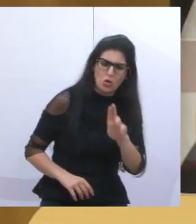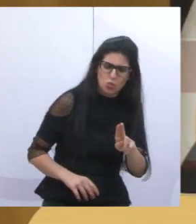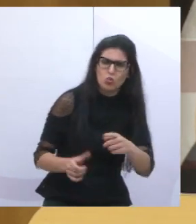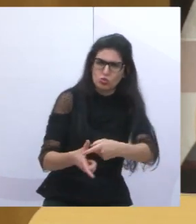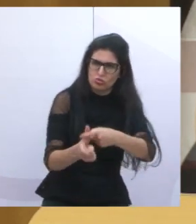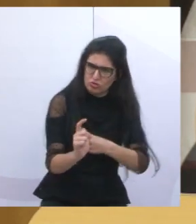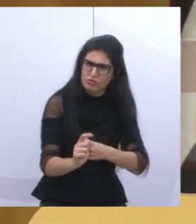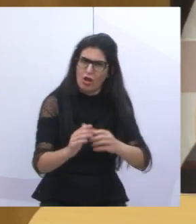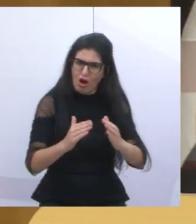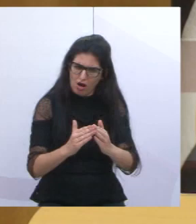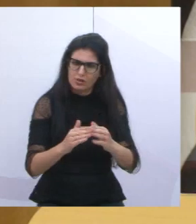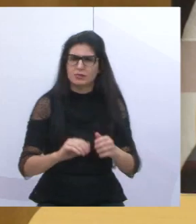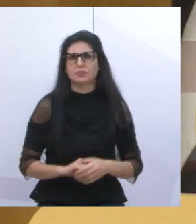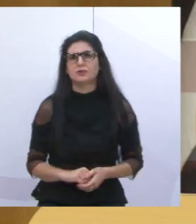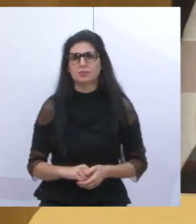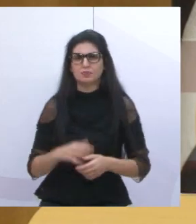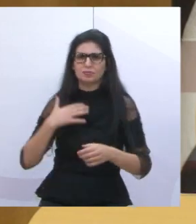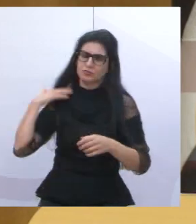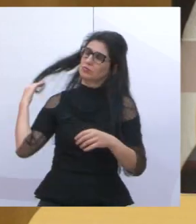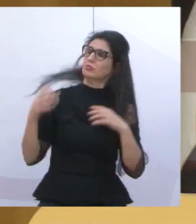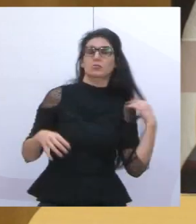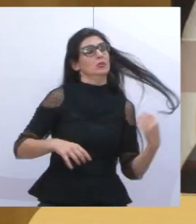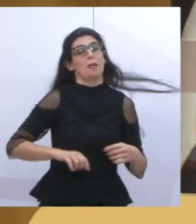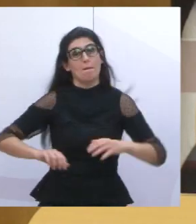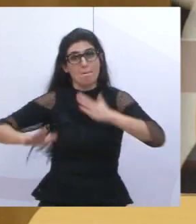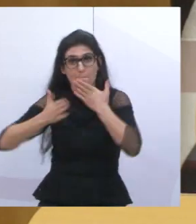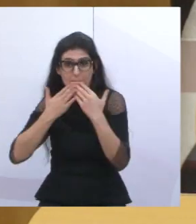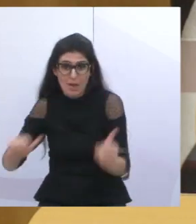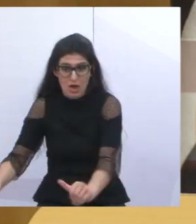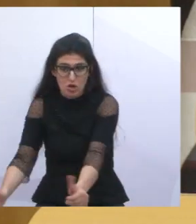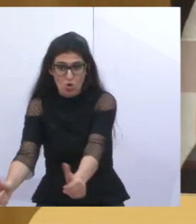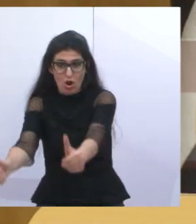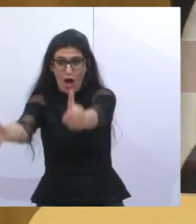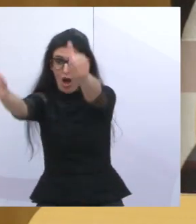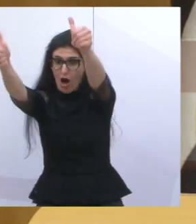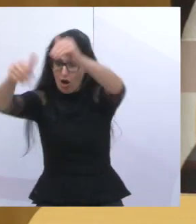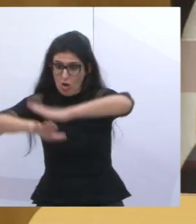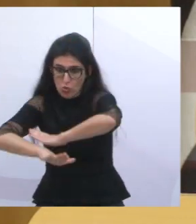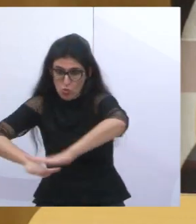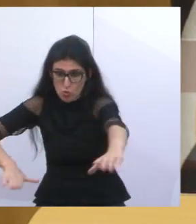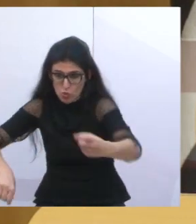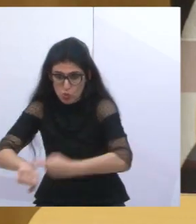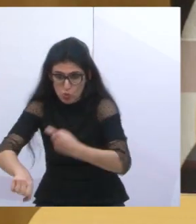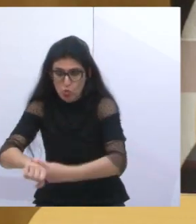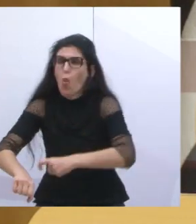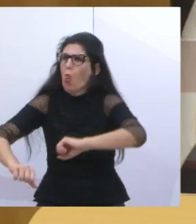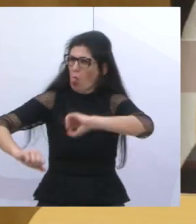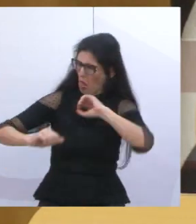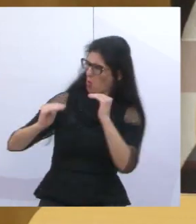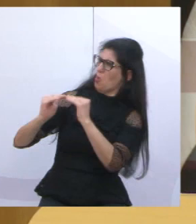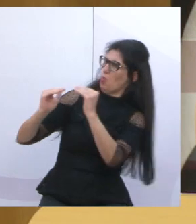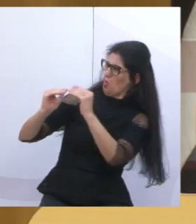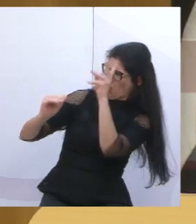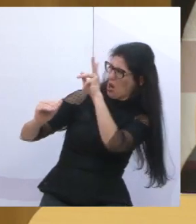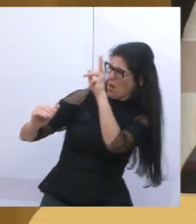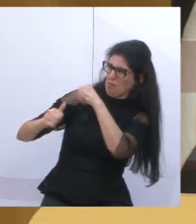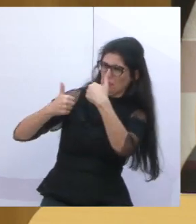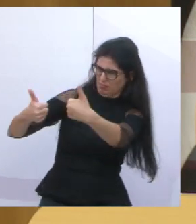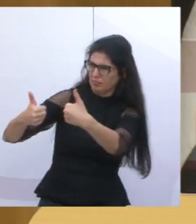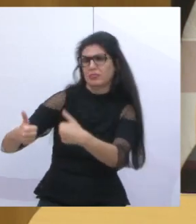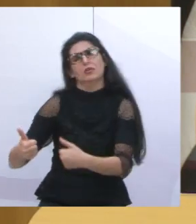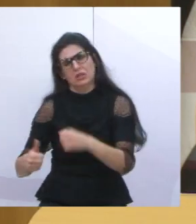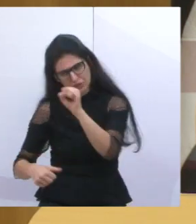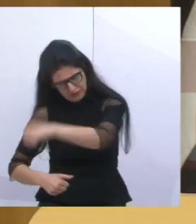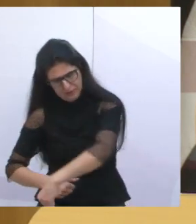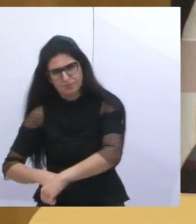remissão da contribuição de melhoria, e por isso apresentei a emenda aqui, vereadores, dizendo que aqueles que